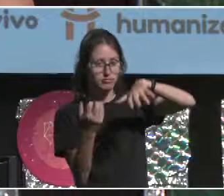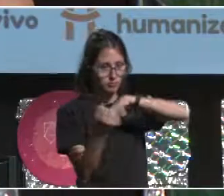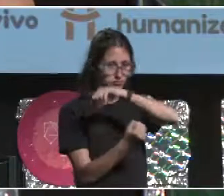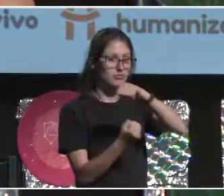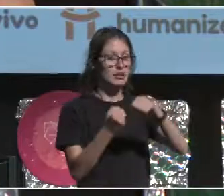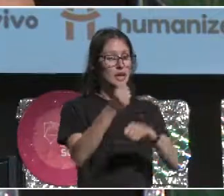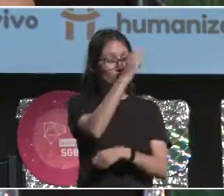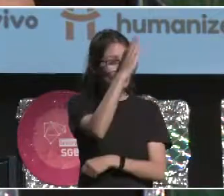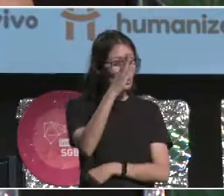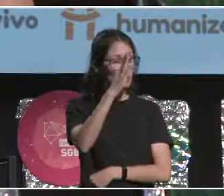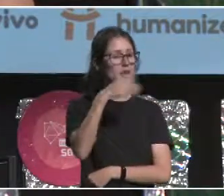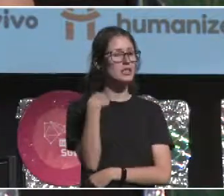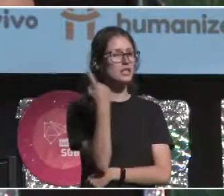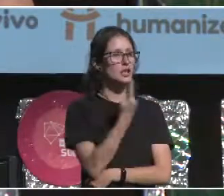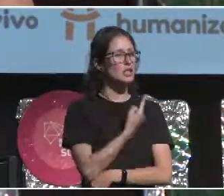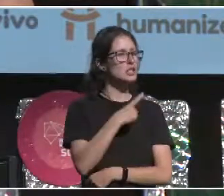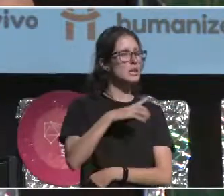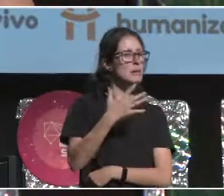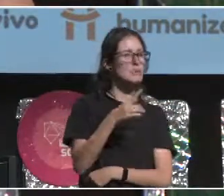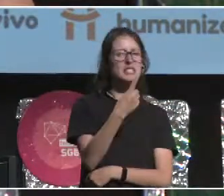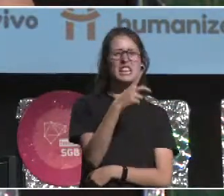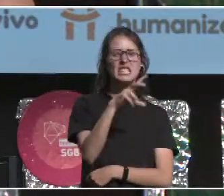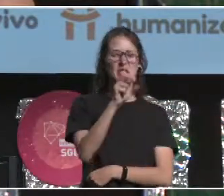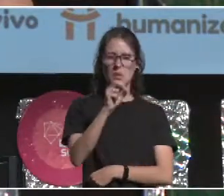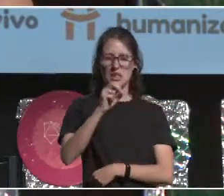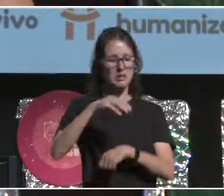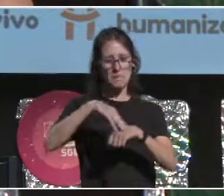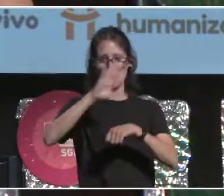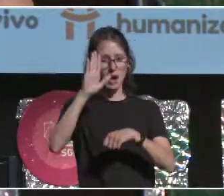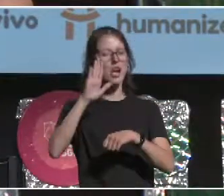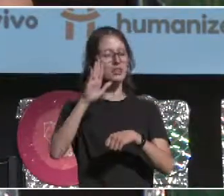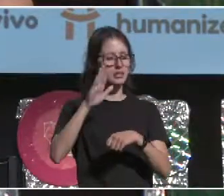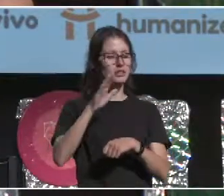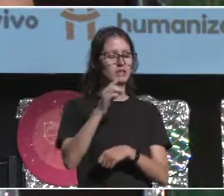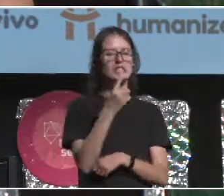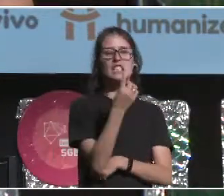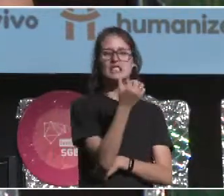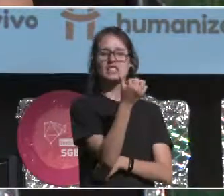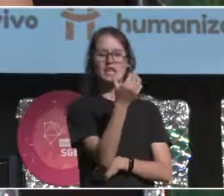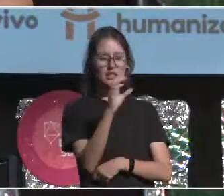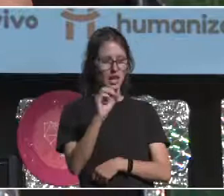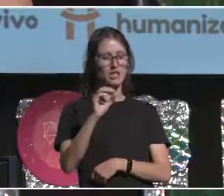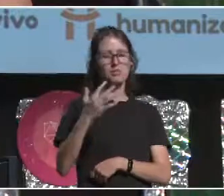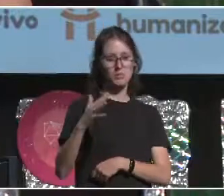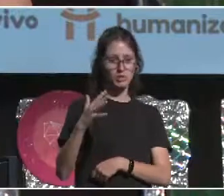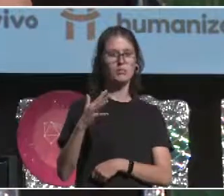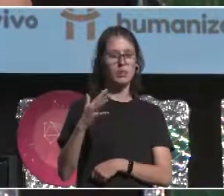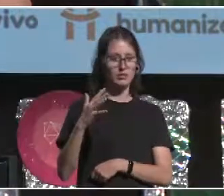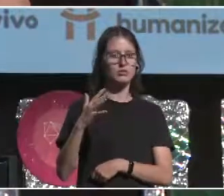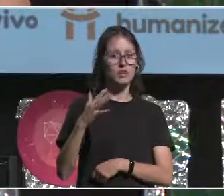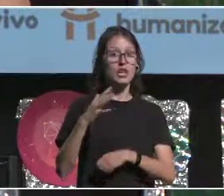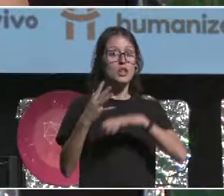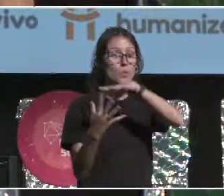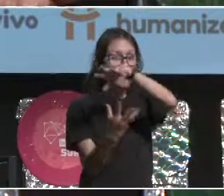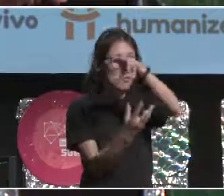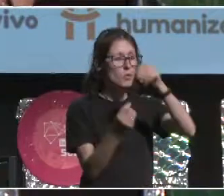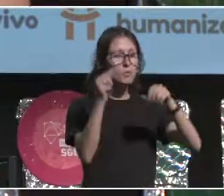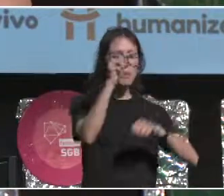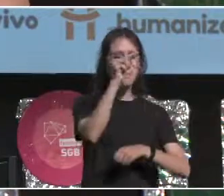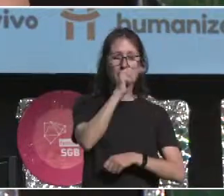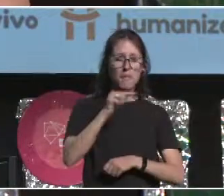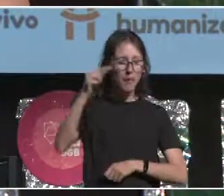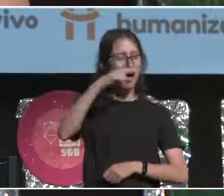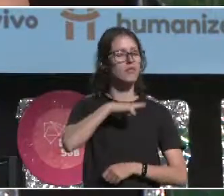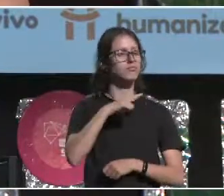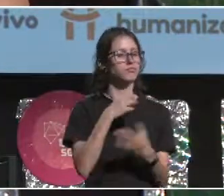B, e o Brasil tem o maior número de empresas em processo de certificação no mundo, são mais de 4.400. E um dos desafios